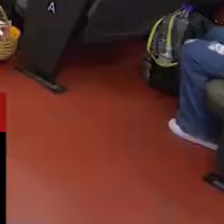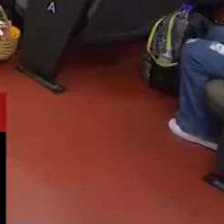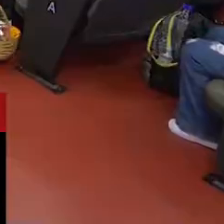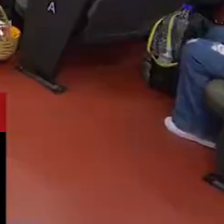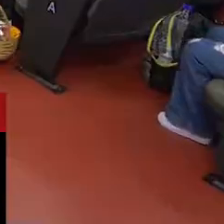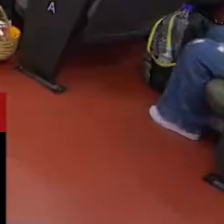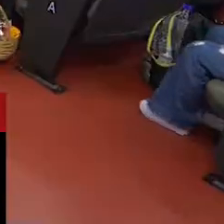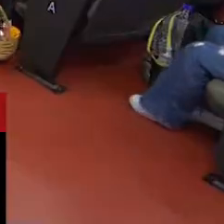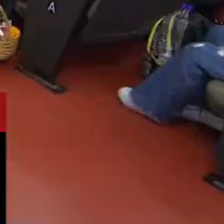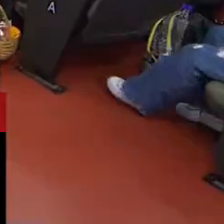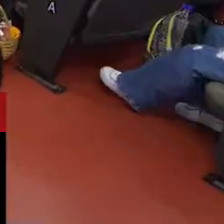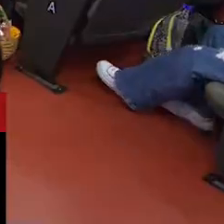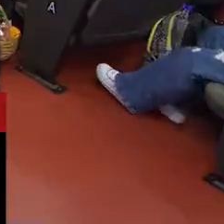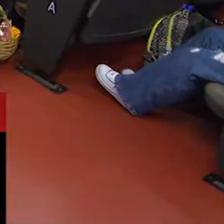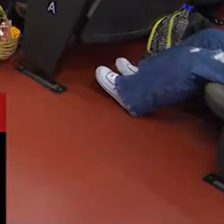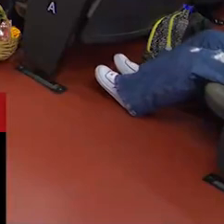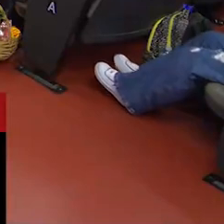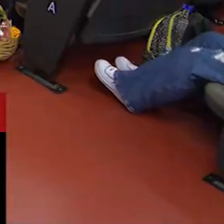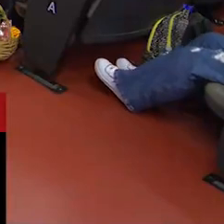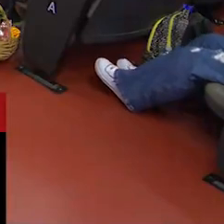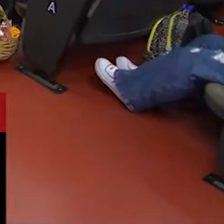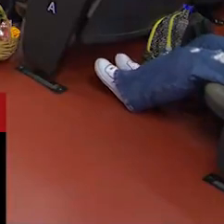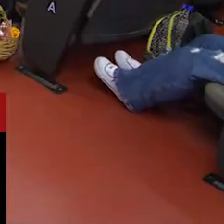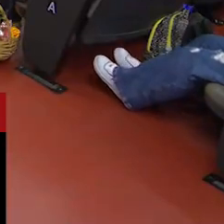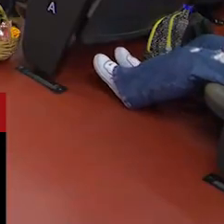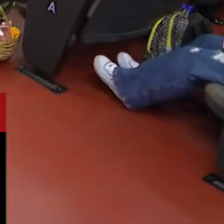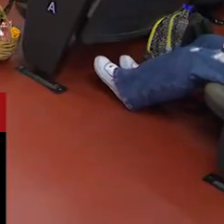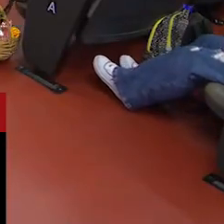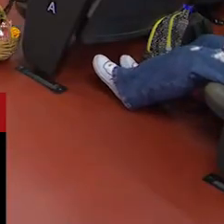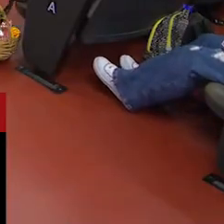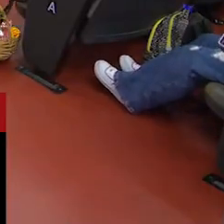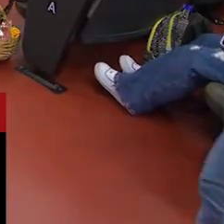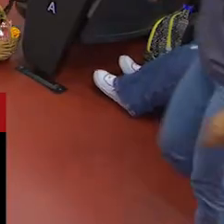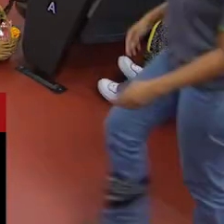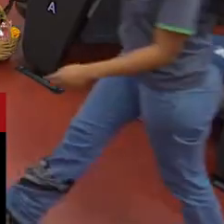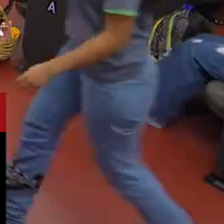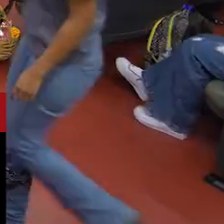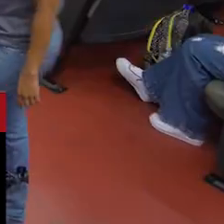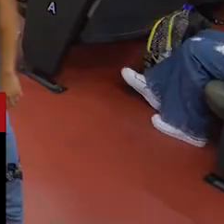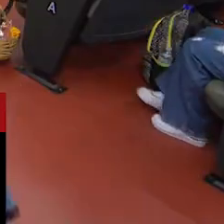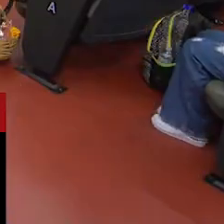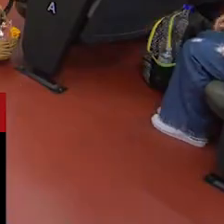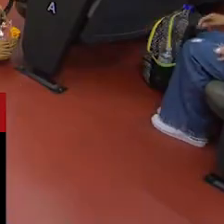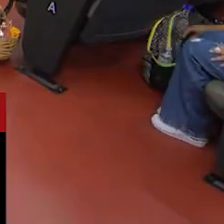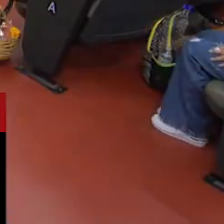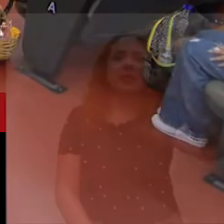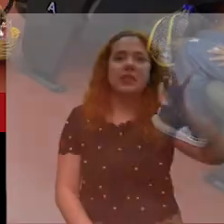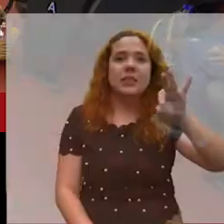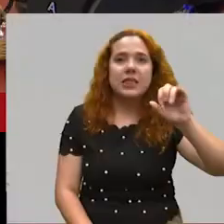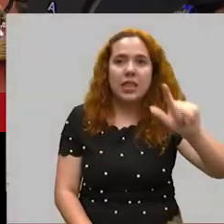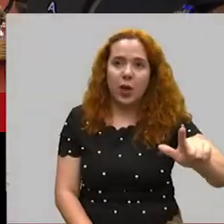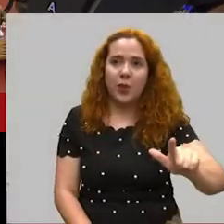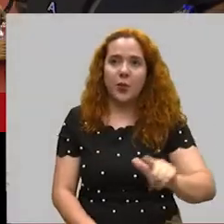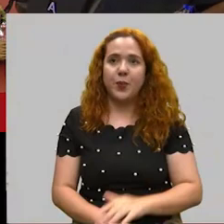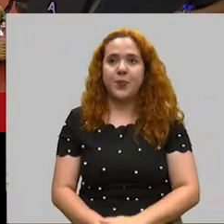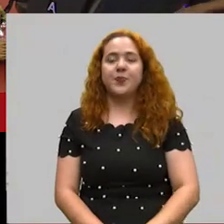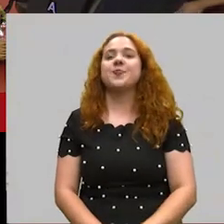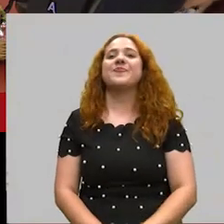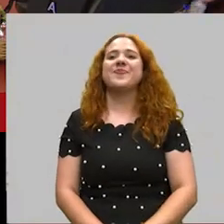Valeu obrigado ao Leleco Pimentel vamos dar início então